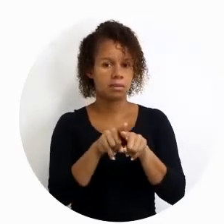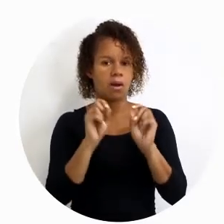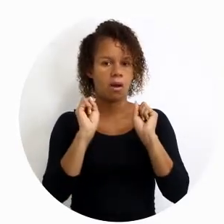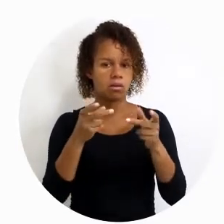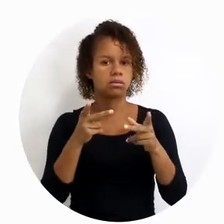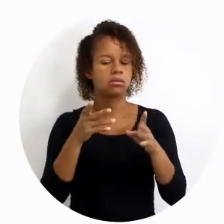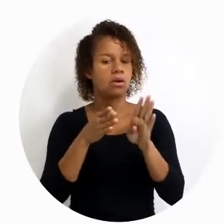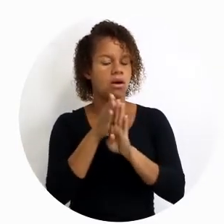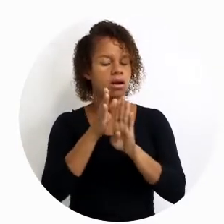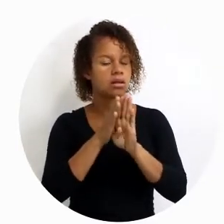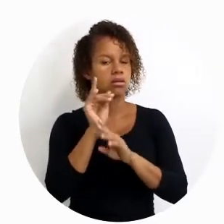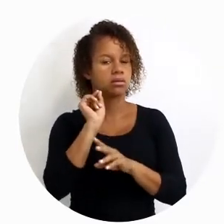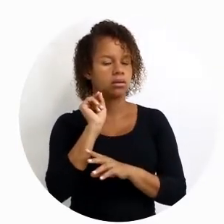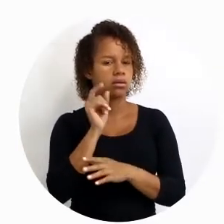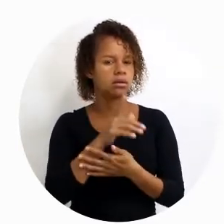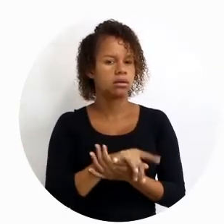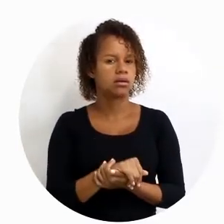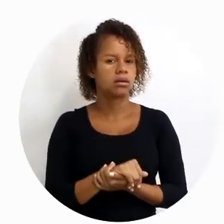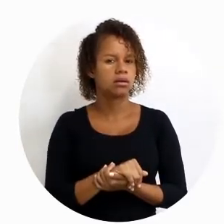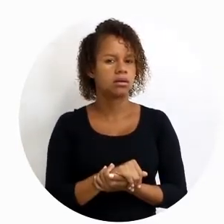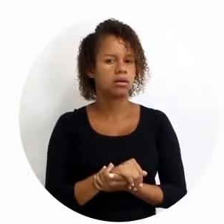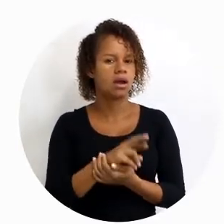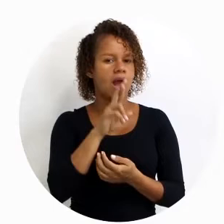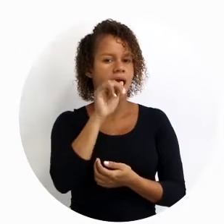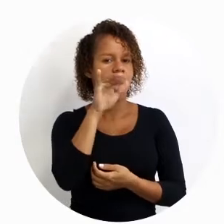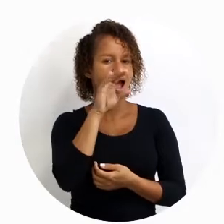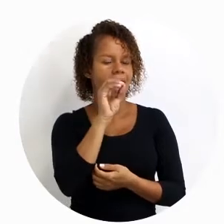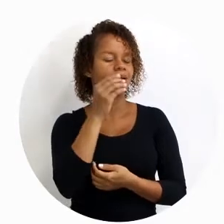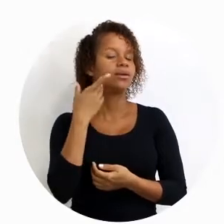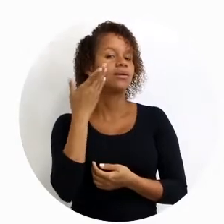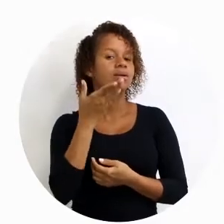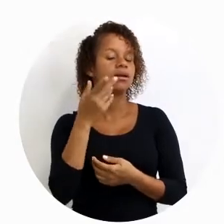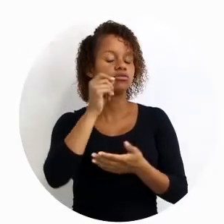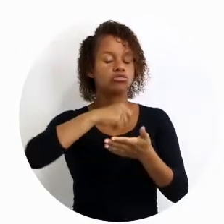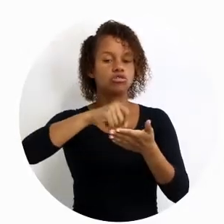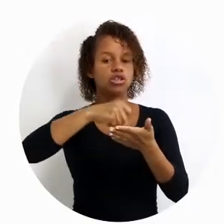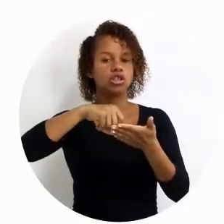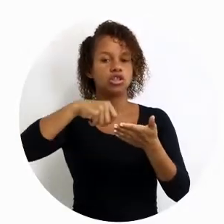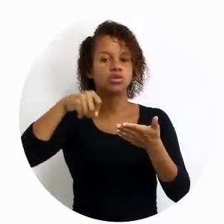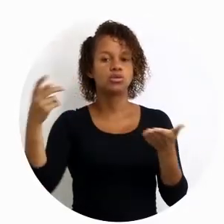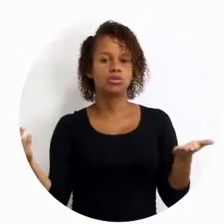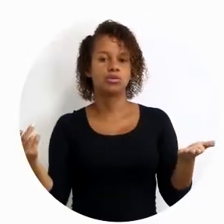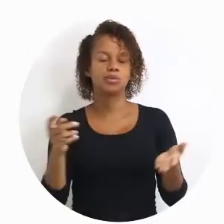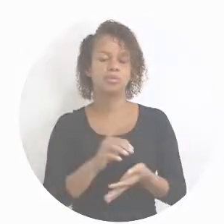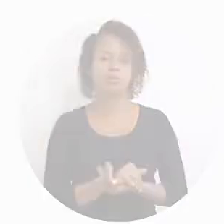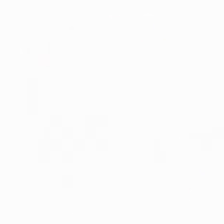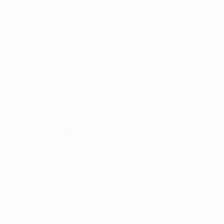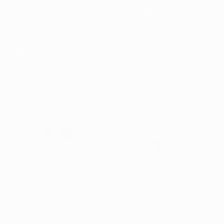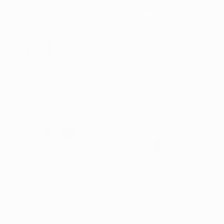E também posso definir a orientação e o raio em que ele estará inscrito.